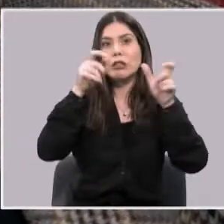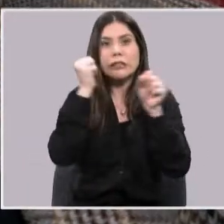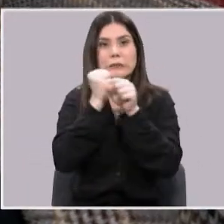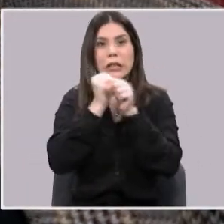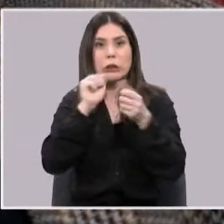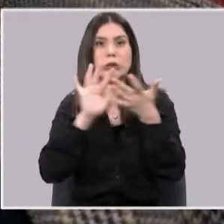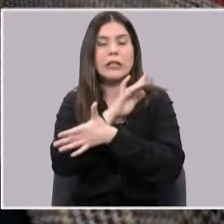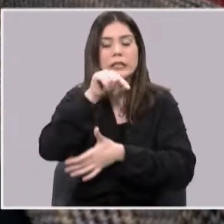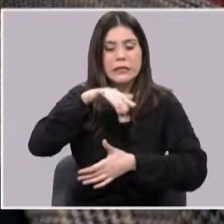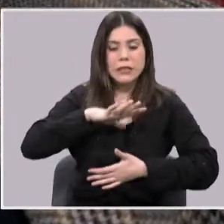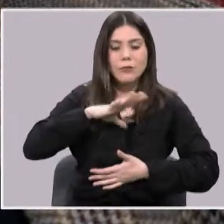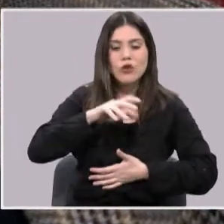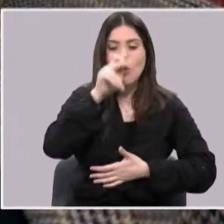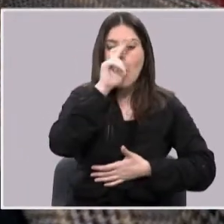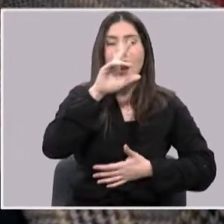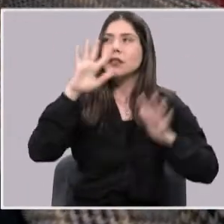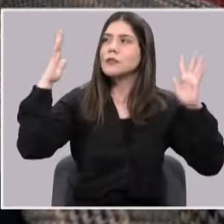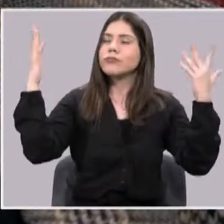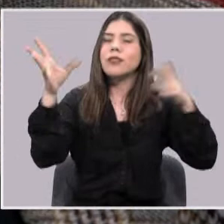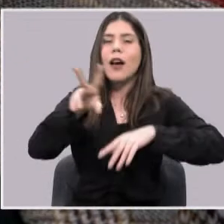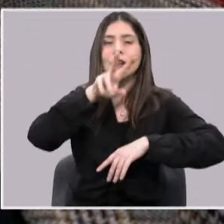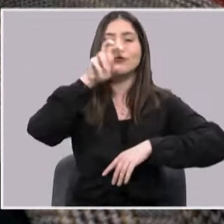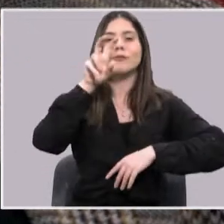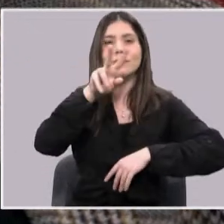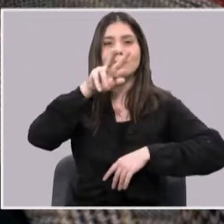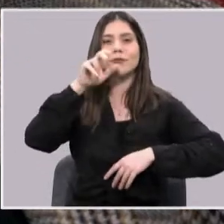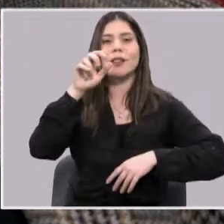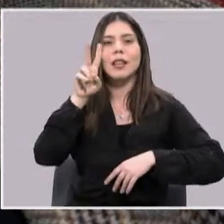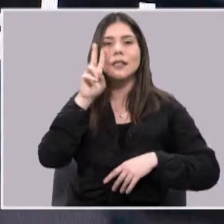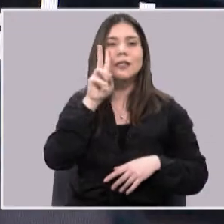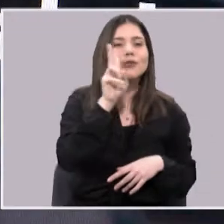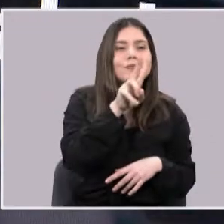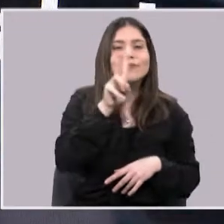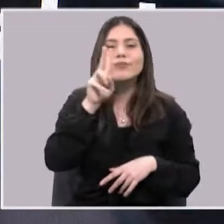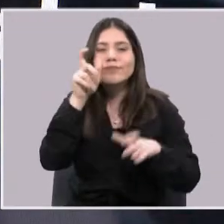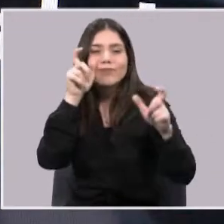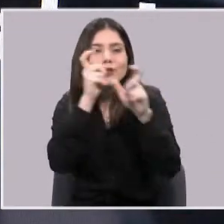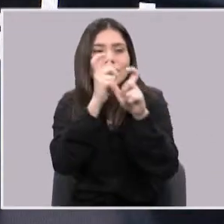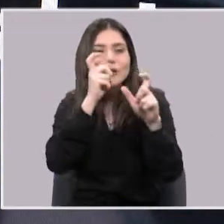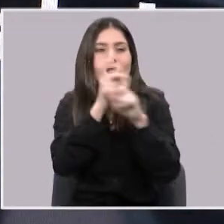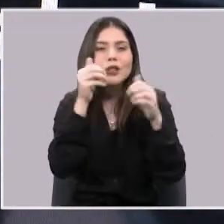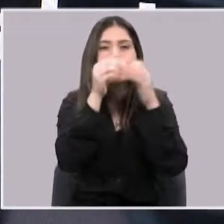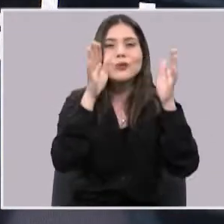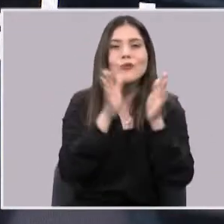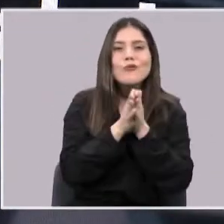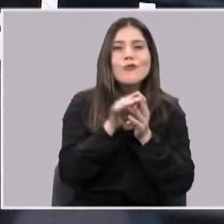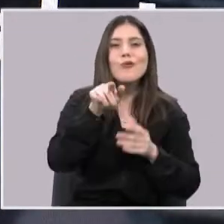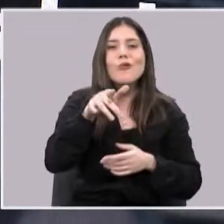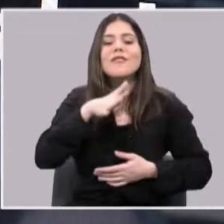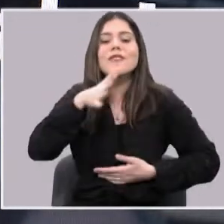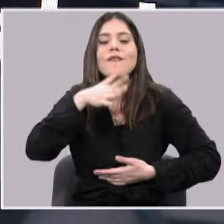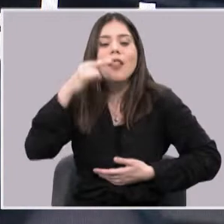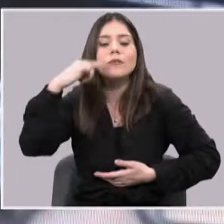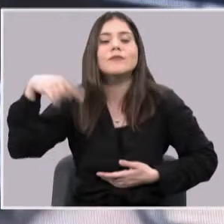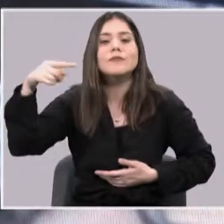ambiente público mais respirável, temos que vigiar aquilo que é dito na esfera pública. E